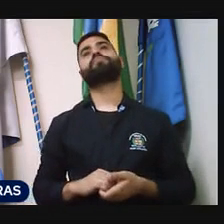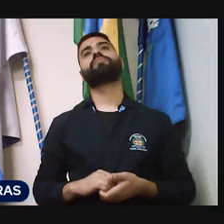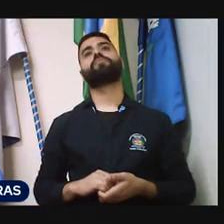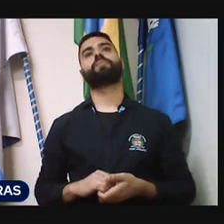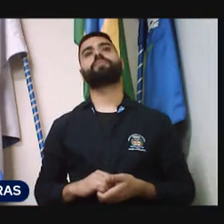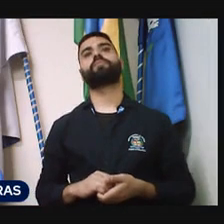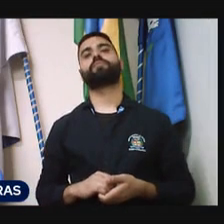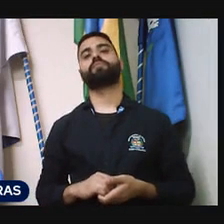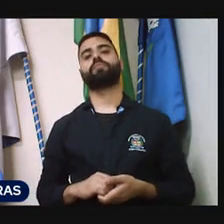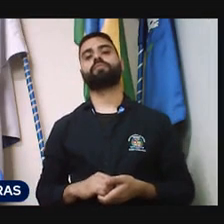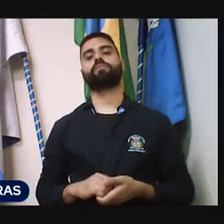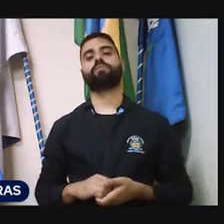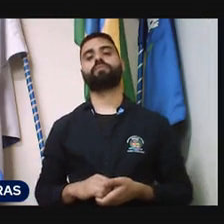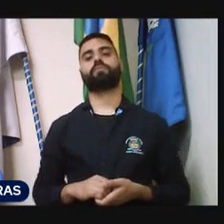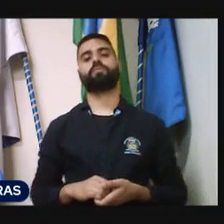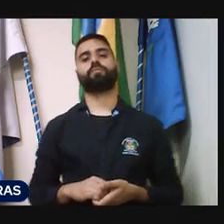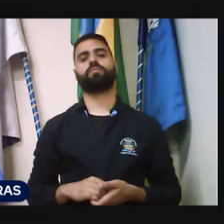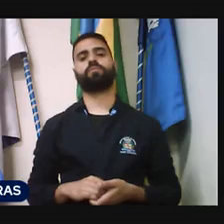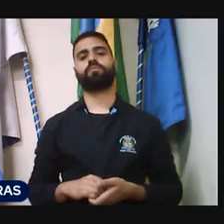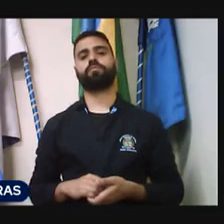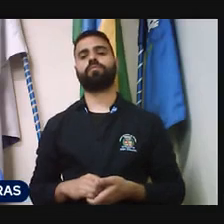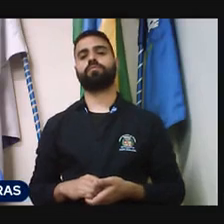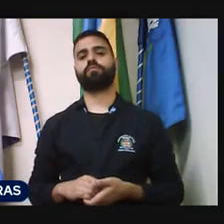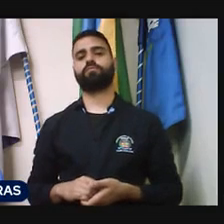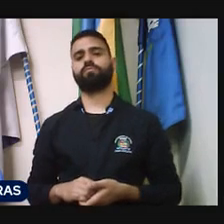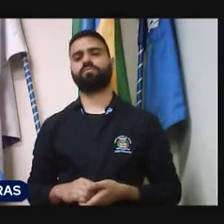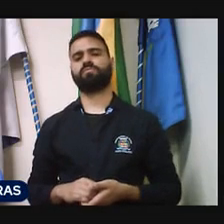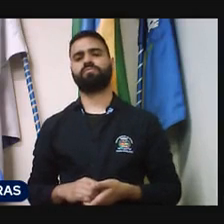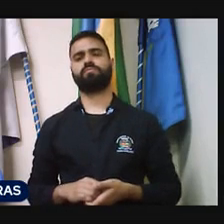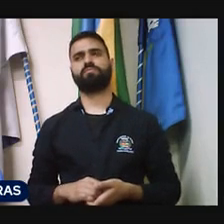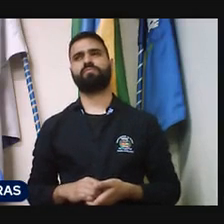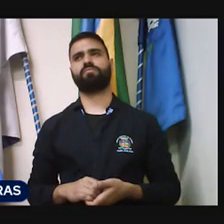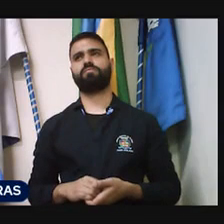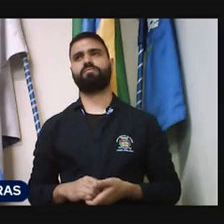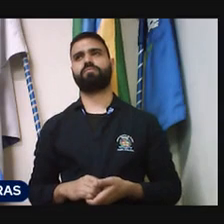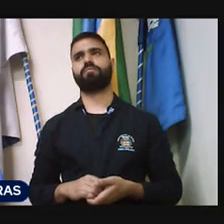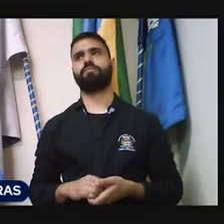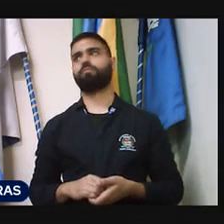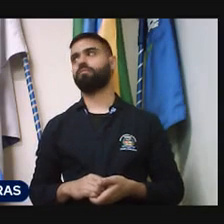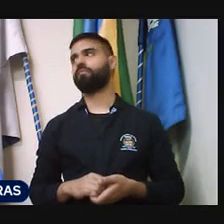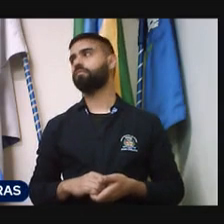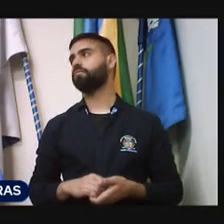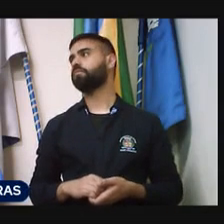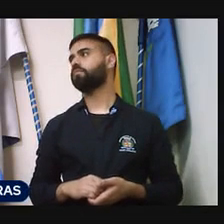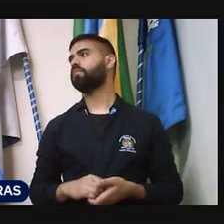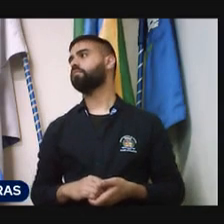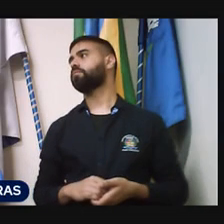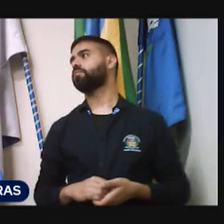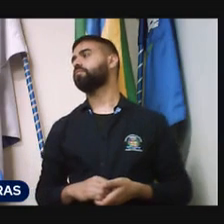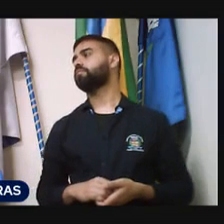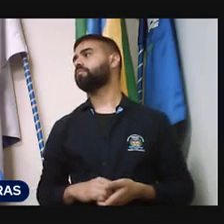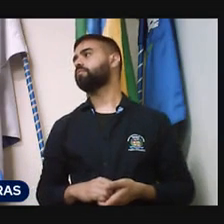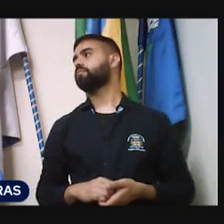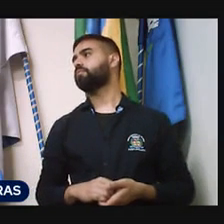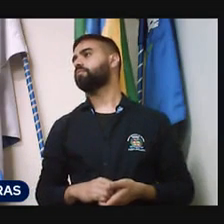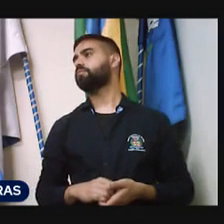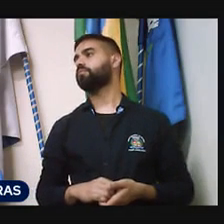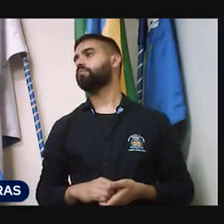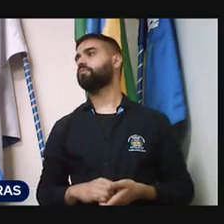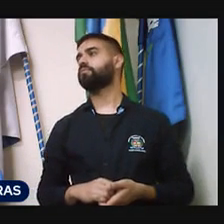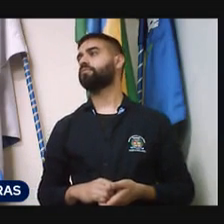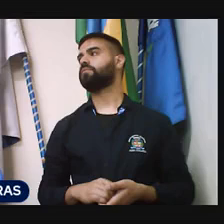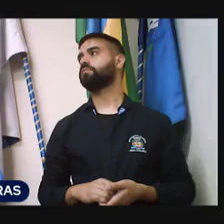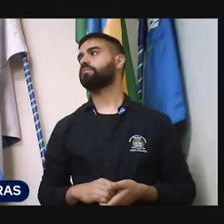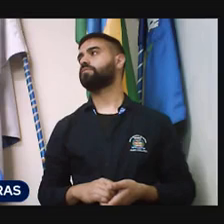passa o regime de votação gera dois concordo permanência como estão aprovado e peço autoria do autor